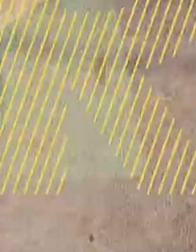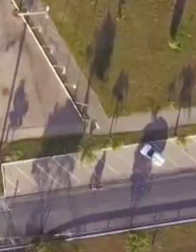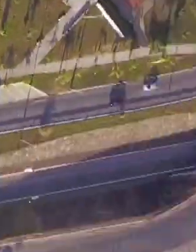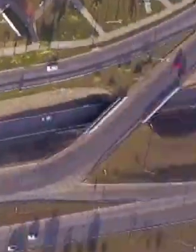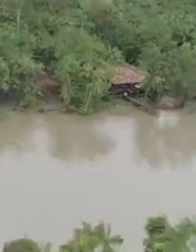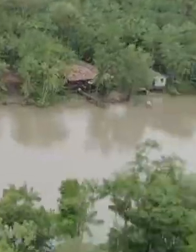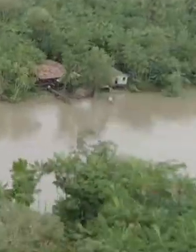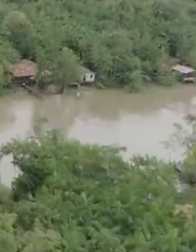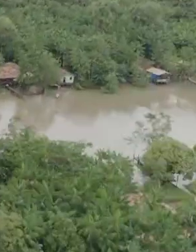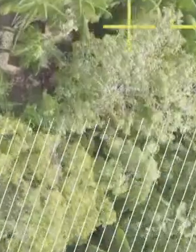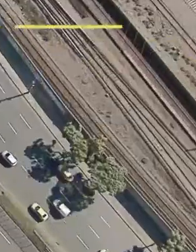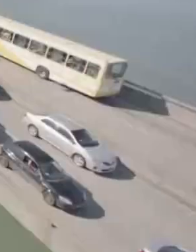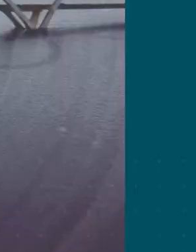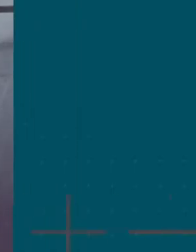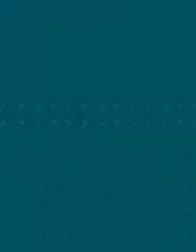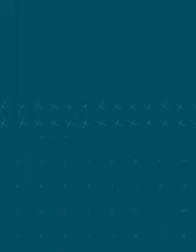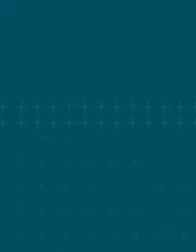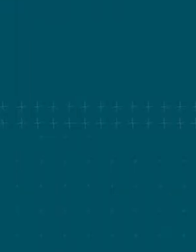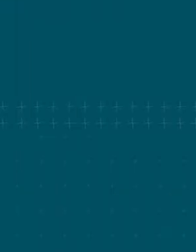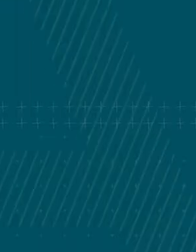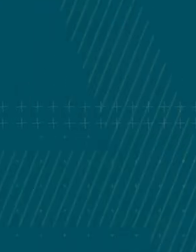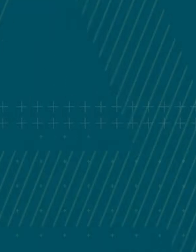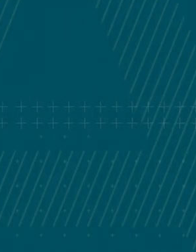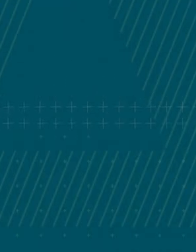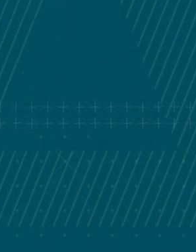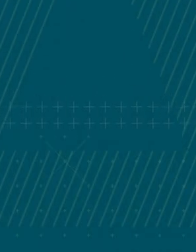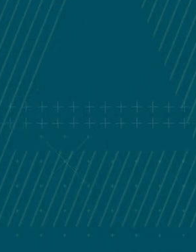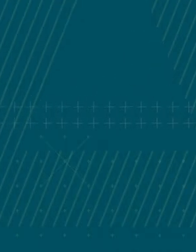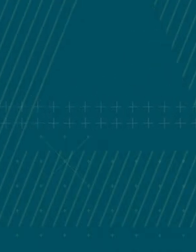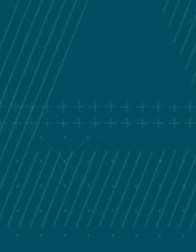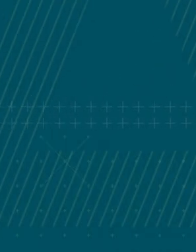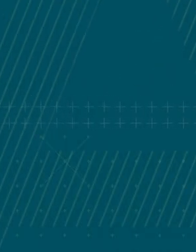e aí